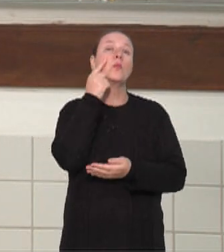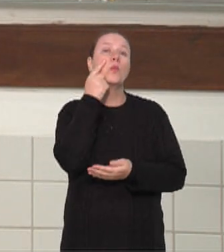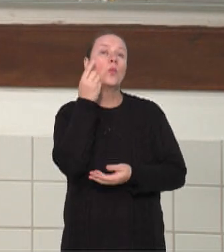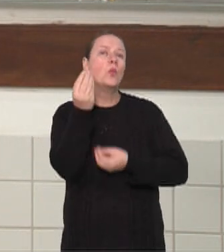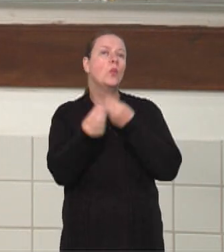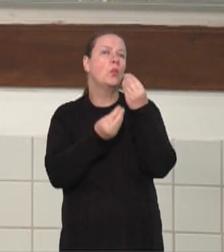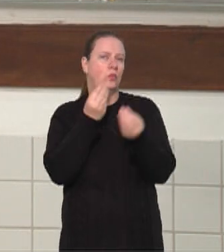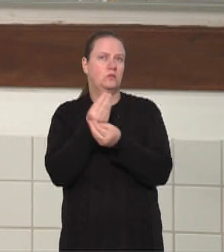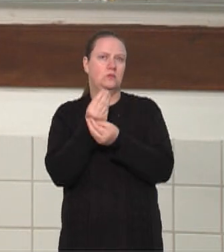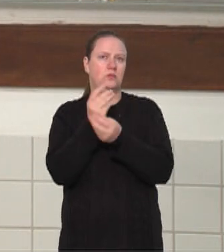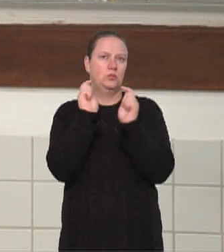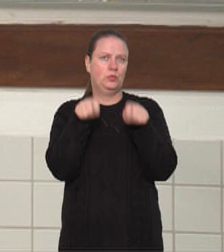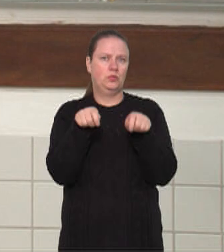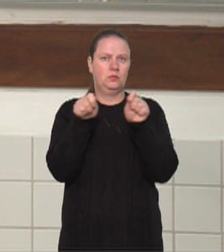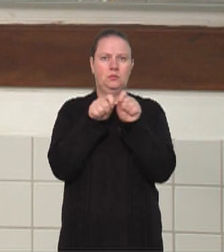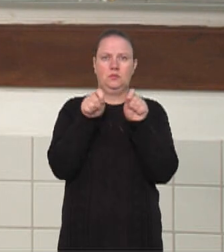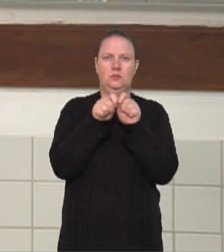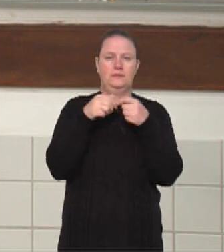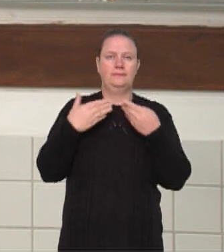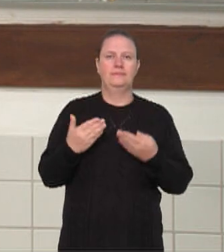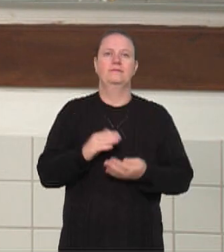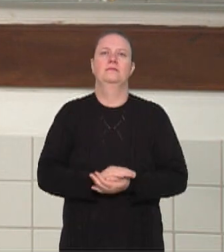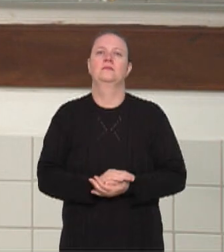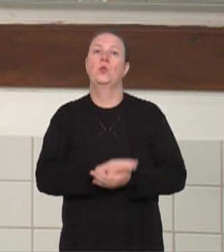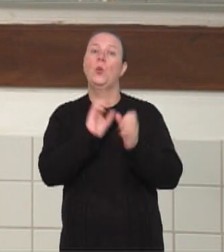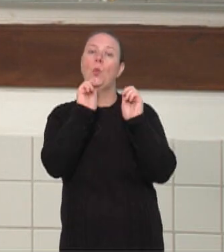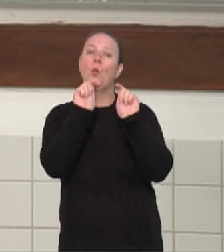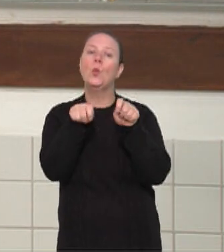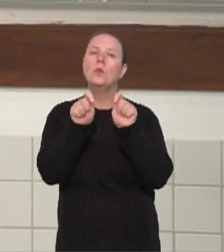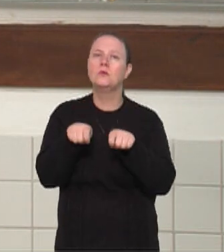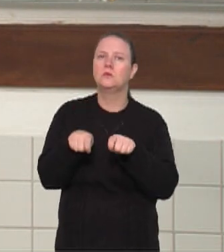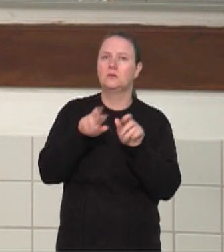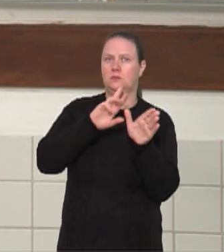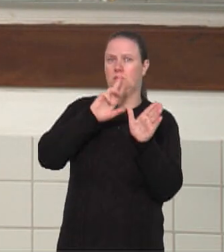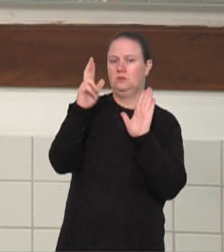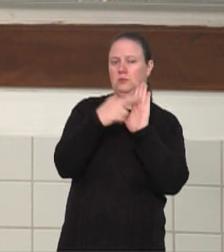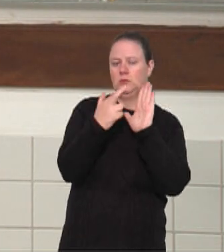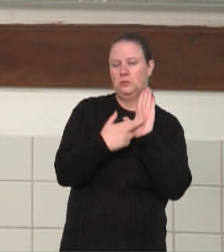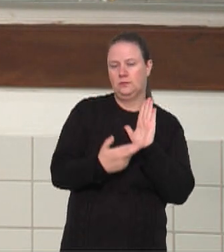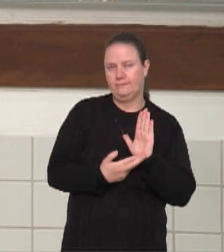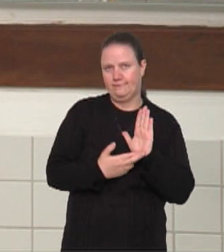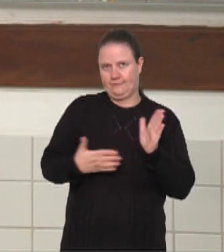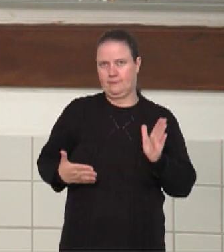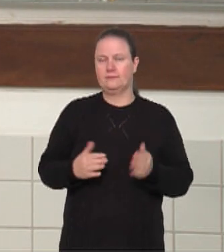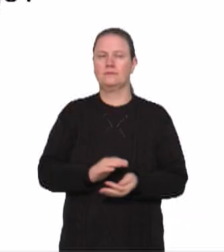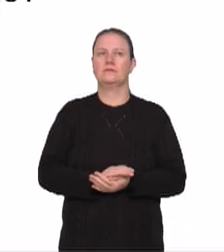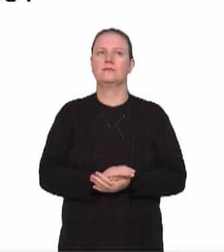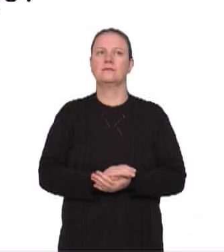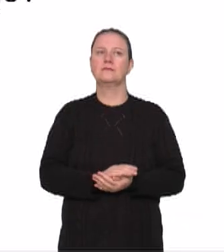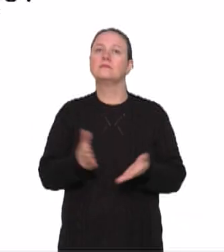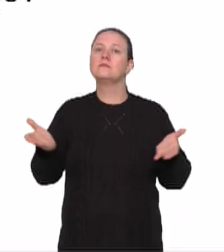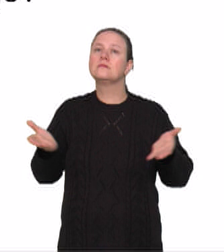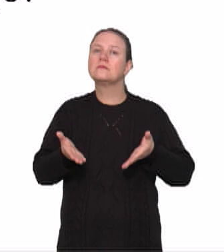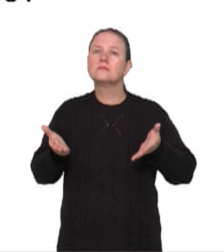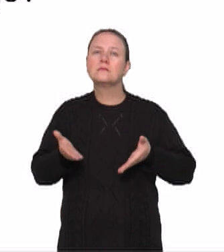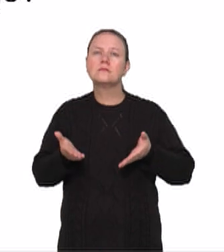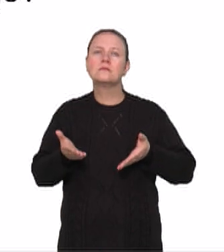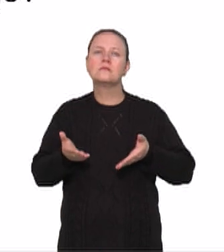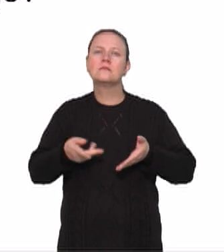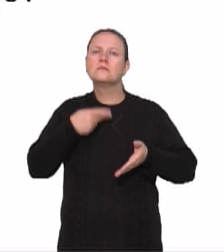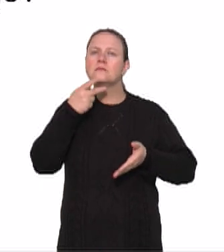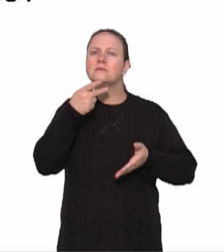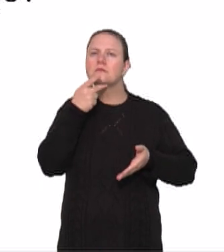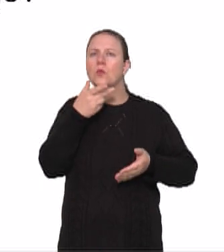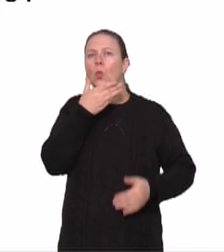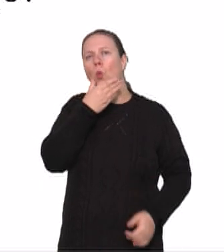como que vocês poderiam ter feito. Então são possibilidades de respostas. Então, no discurso direto, uma fala do Romeu,